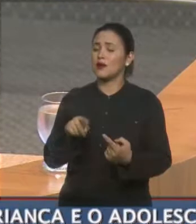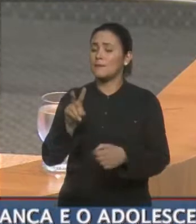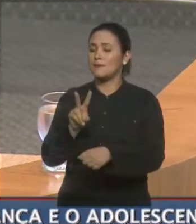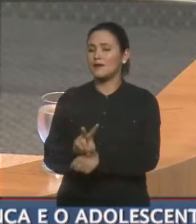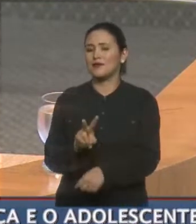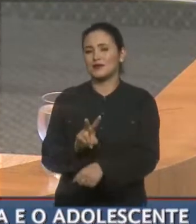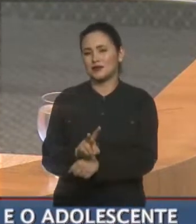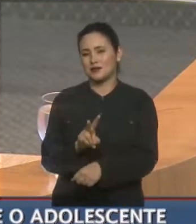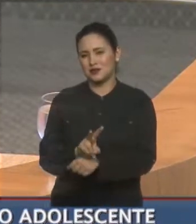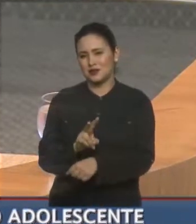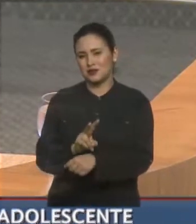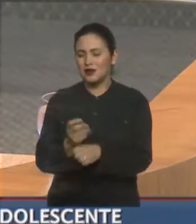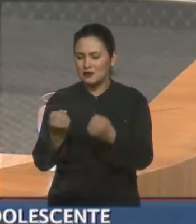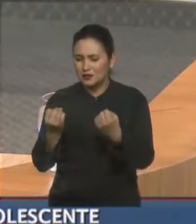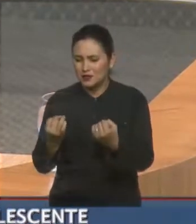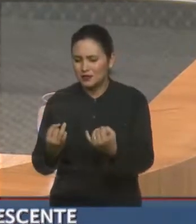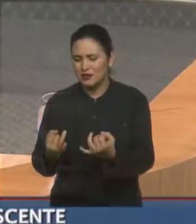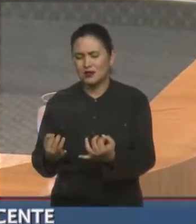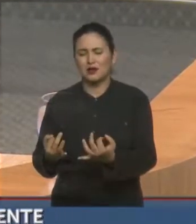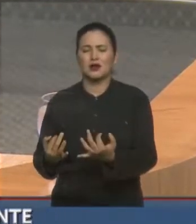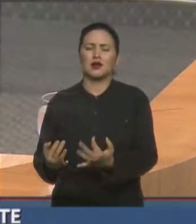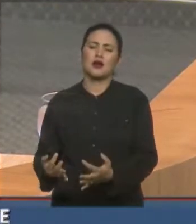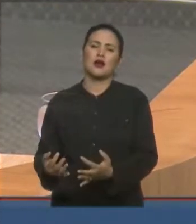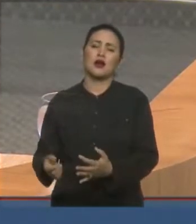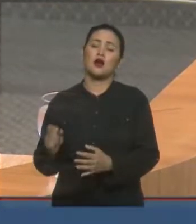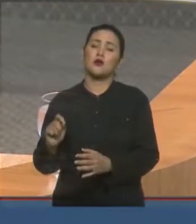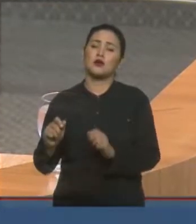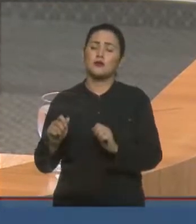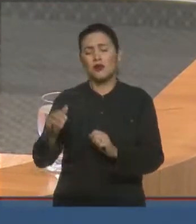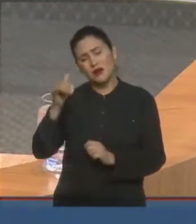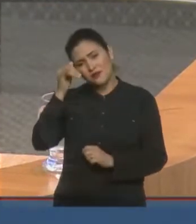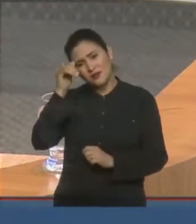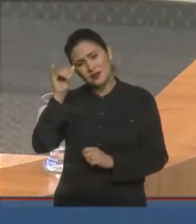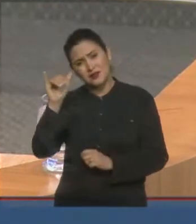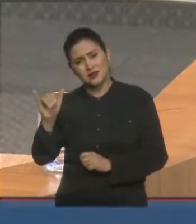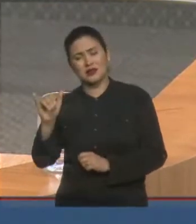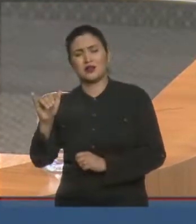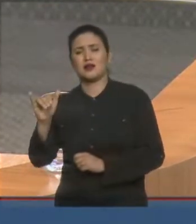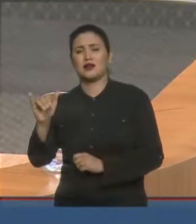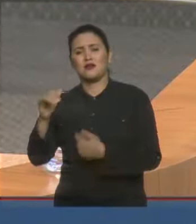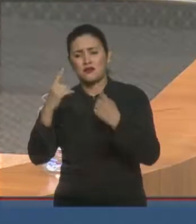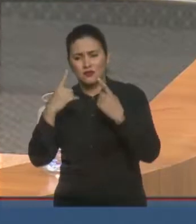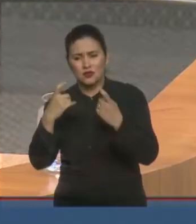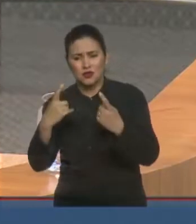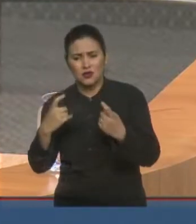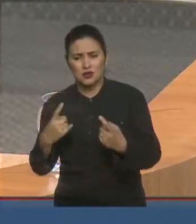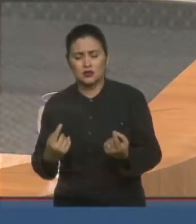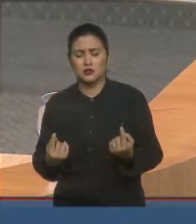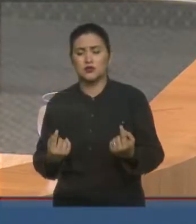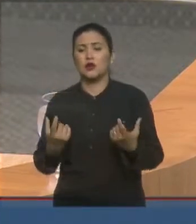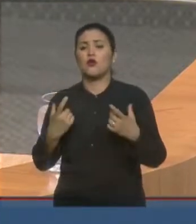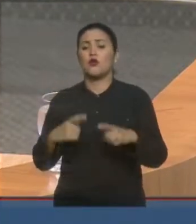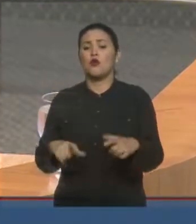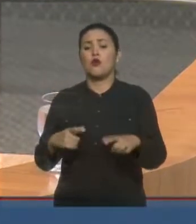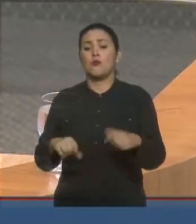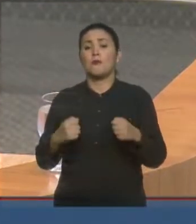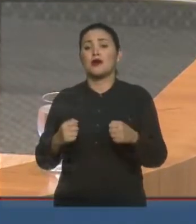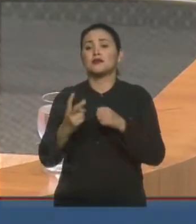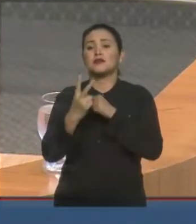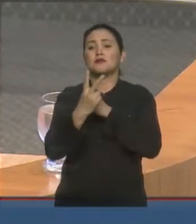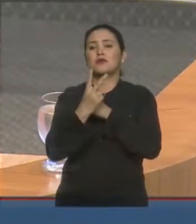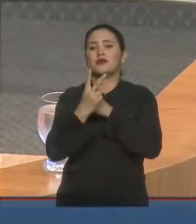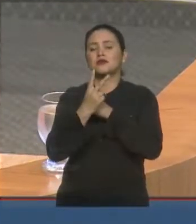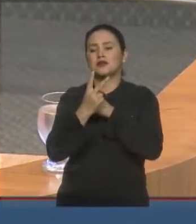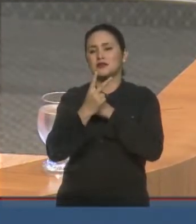narrarem situações graves, do qual são de violência, no lugar em que elas deveriam ser protegidas e